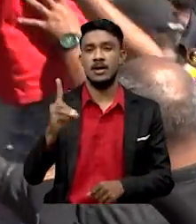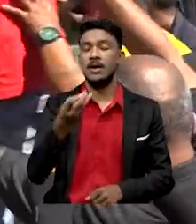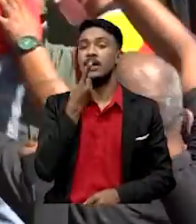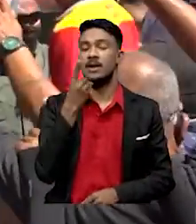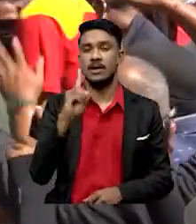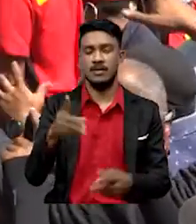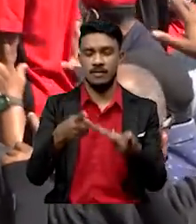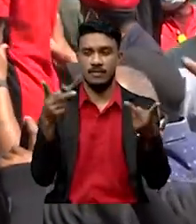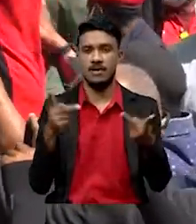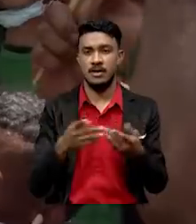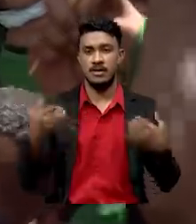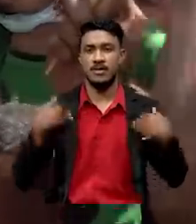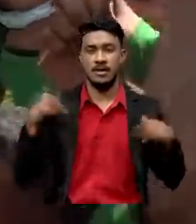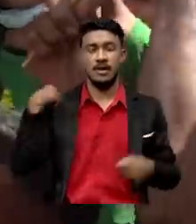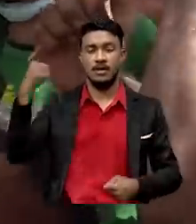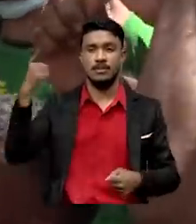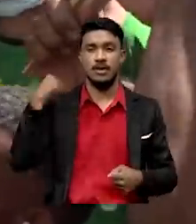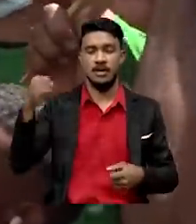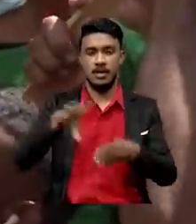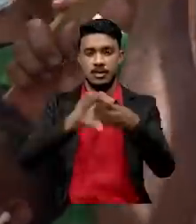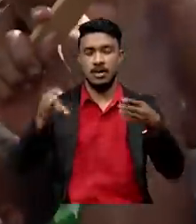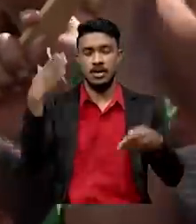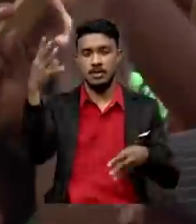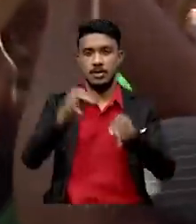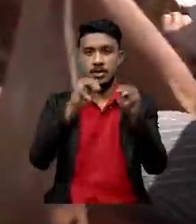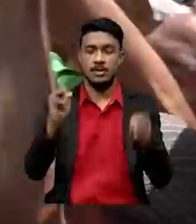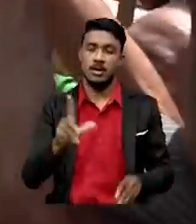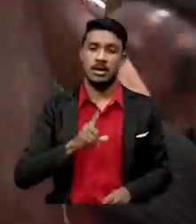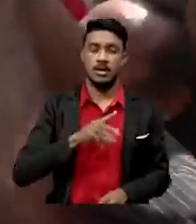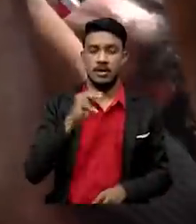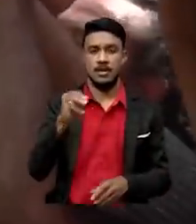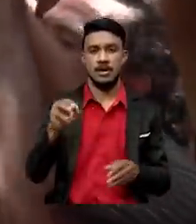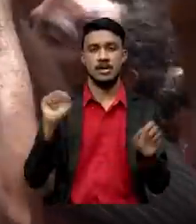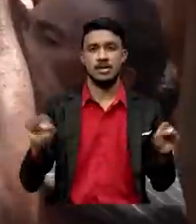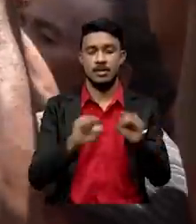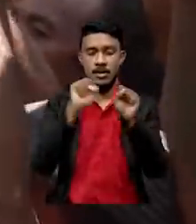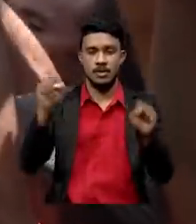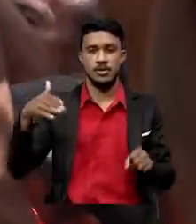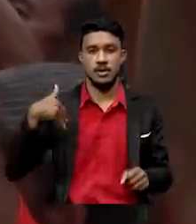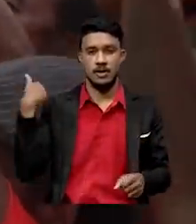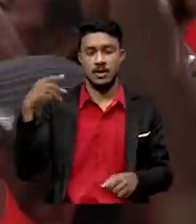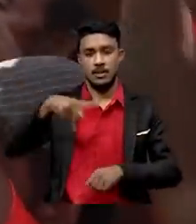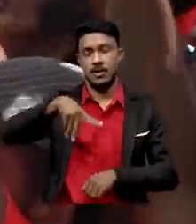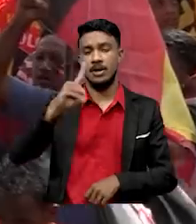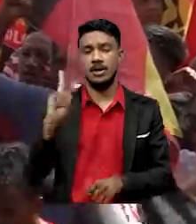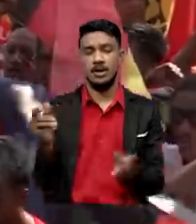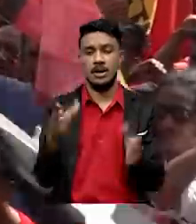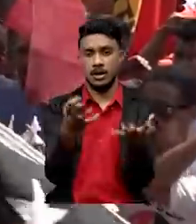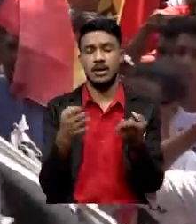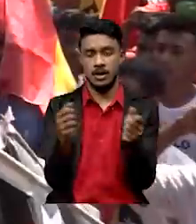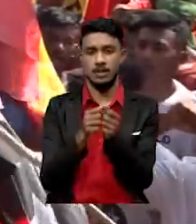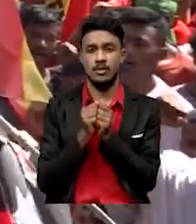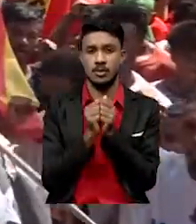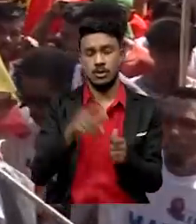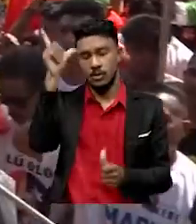né, e a âmbito campanha eleitoral e a Município Lautén sábado. Né. Tur Juventude PD hakar khamutu ko candidato Francisco